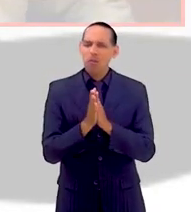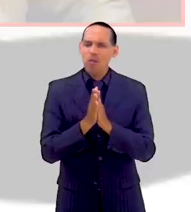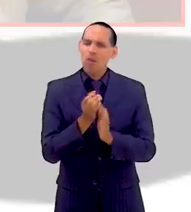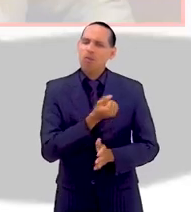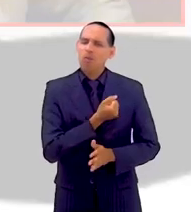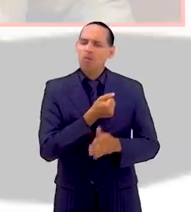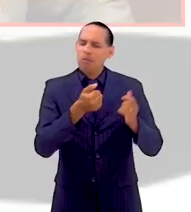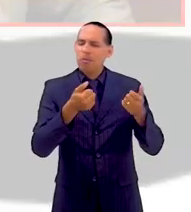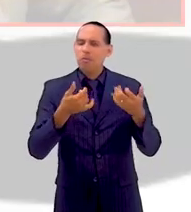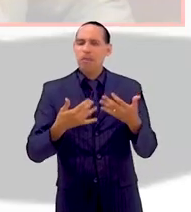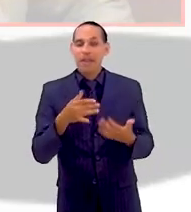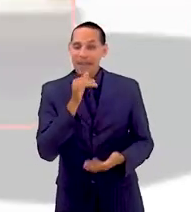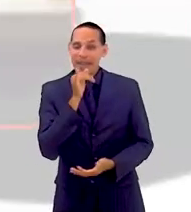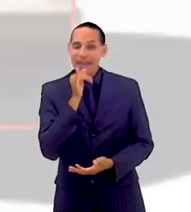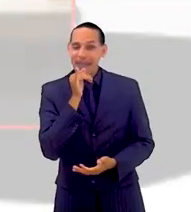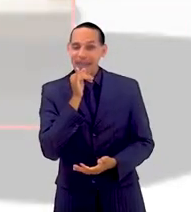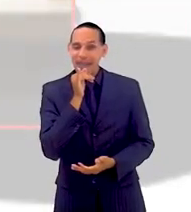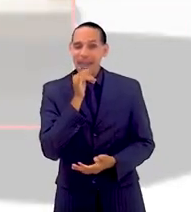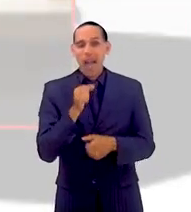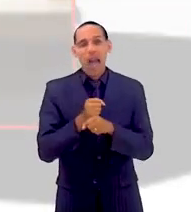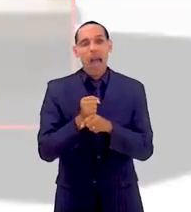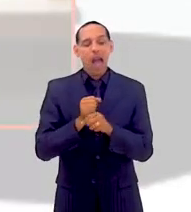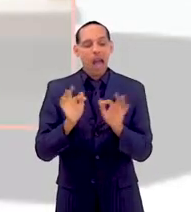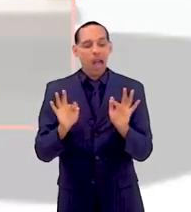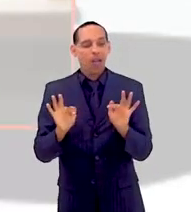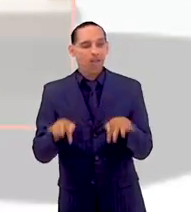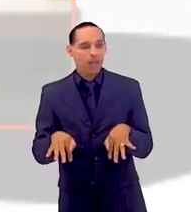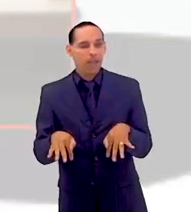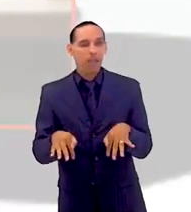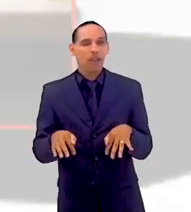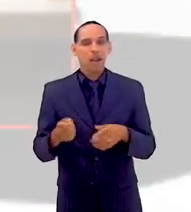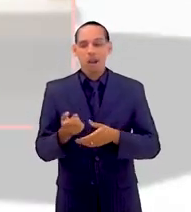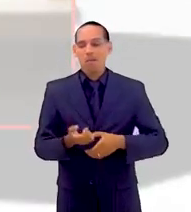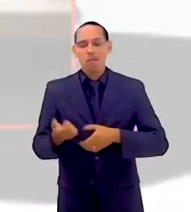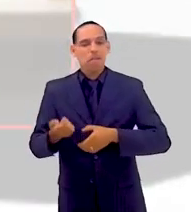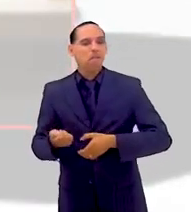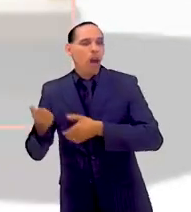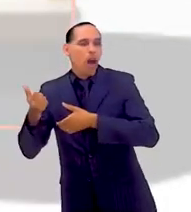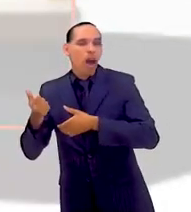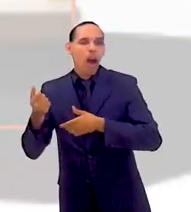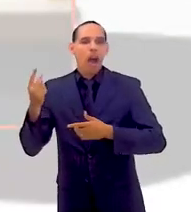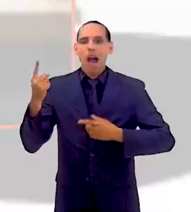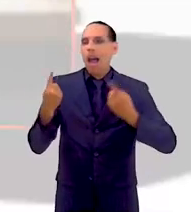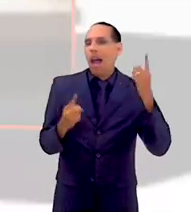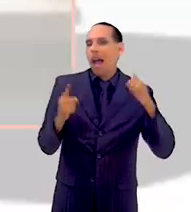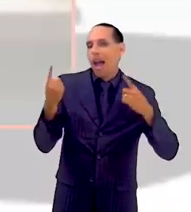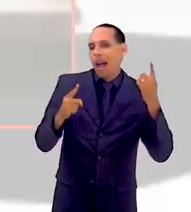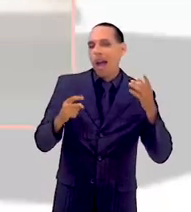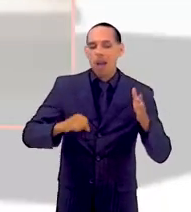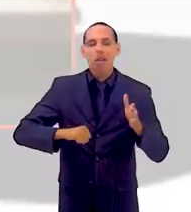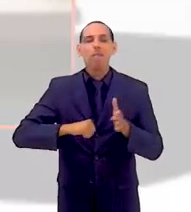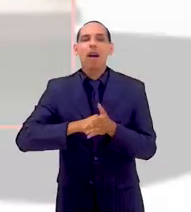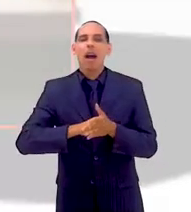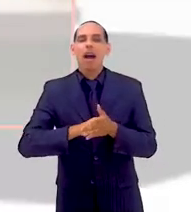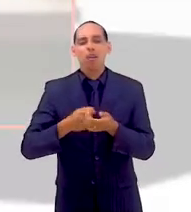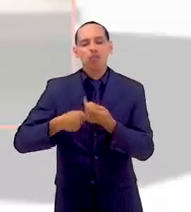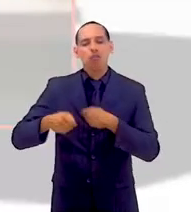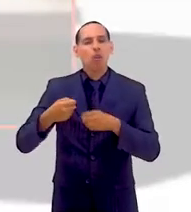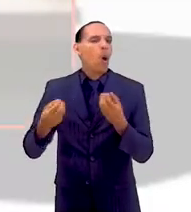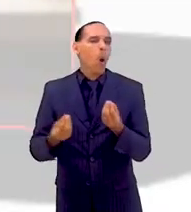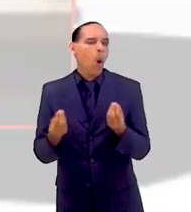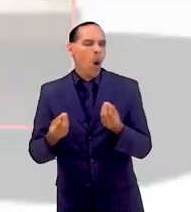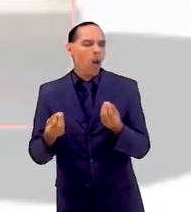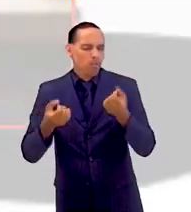números correspondentes, né? Por exemplo, final do ano, do Réveillon, ano do Carnaval, que você pudesse mostrar o impacto que há na economia